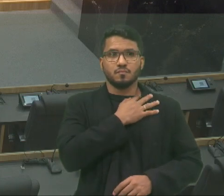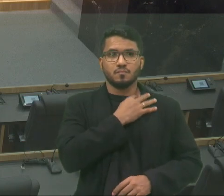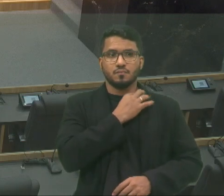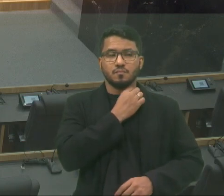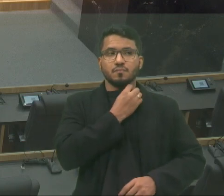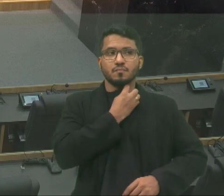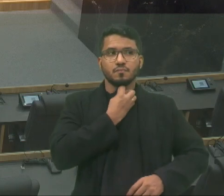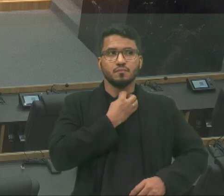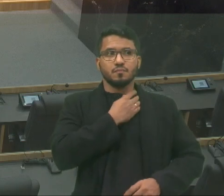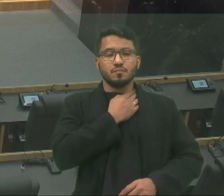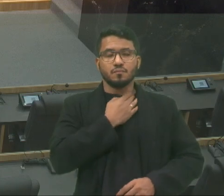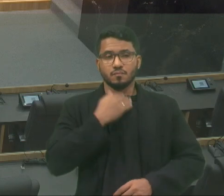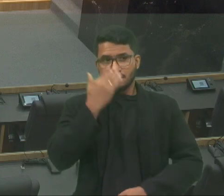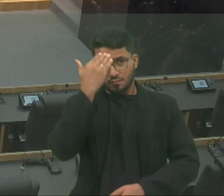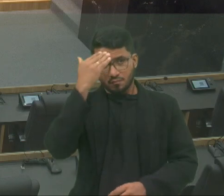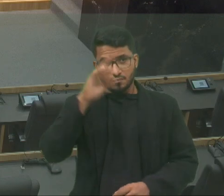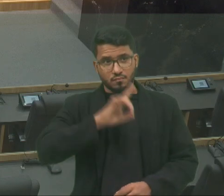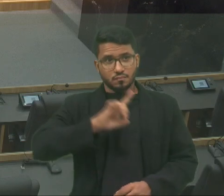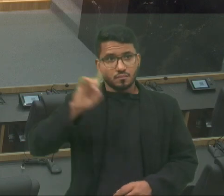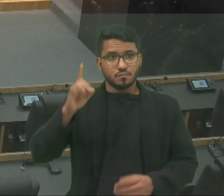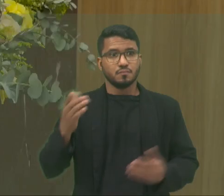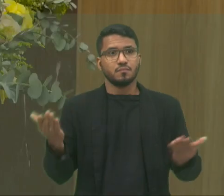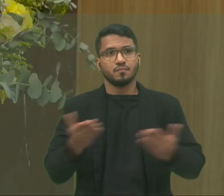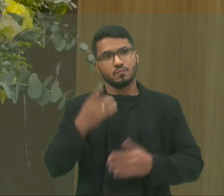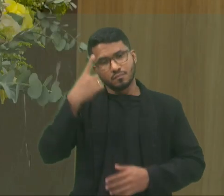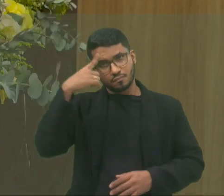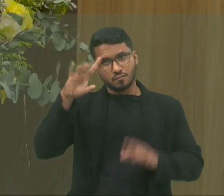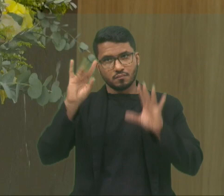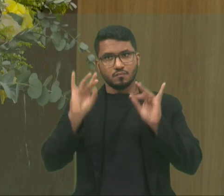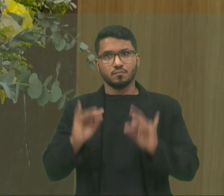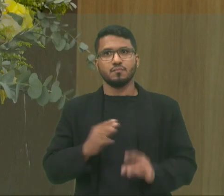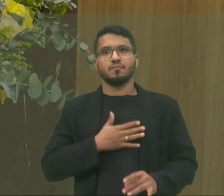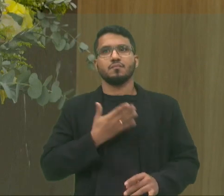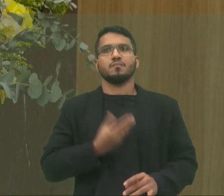Agradeço a Deus por esse momento tão especial na minha vida.